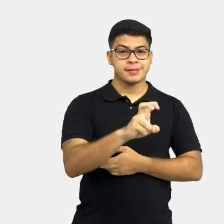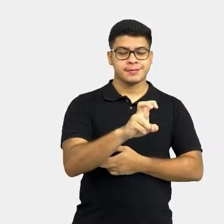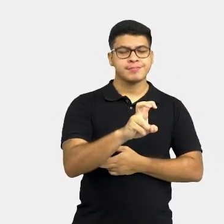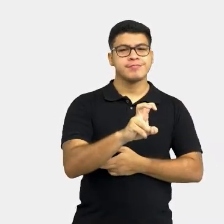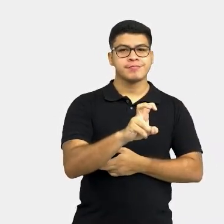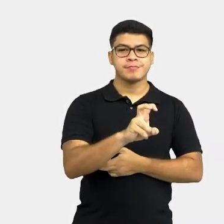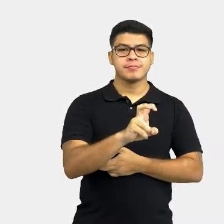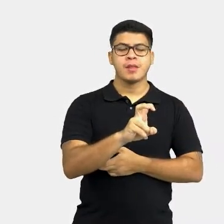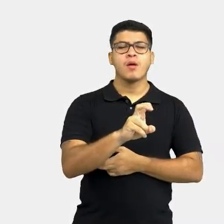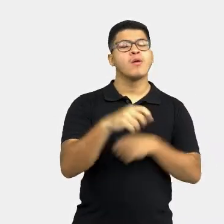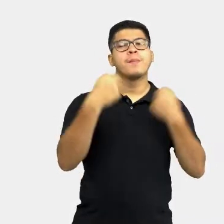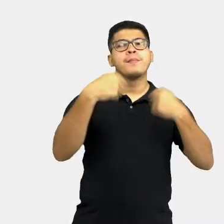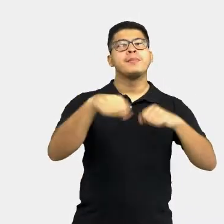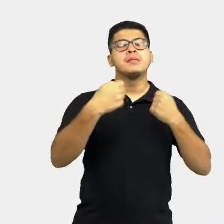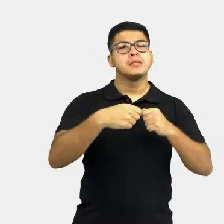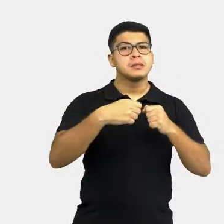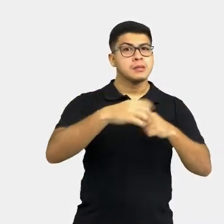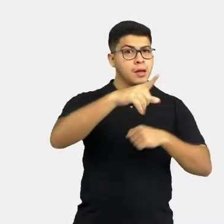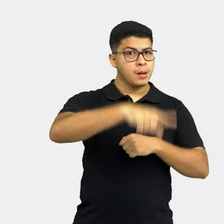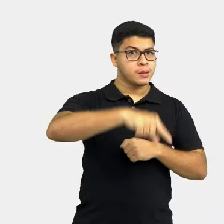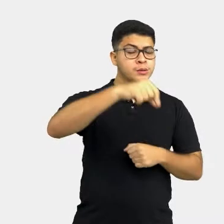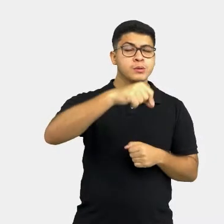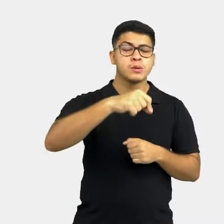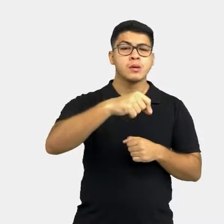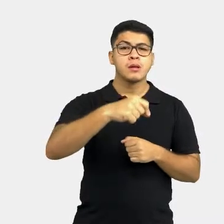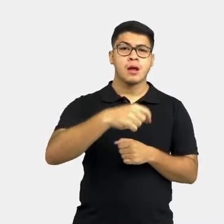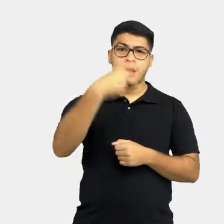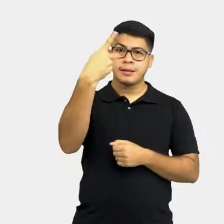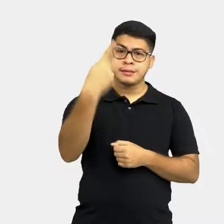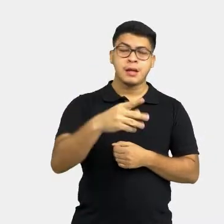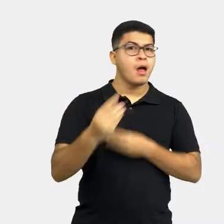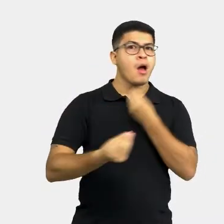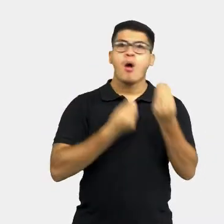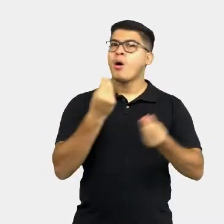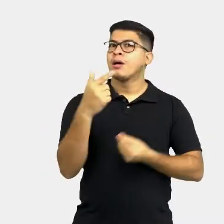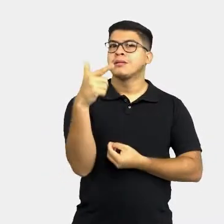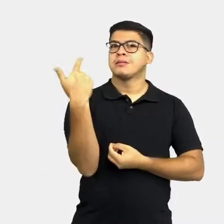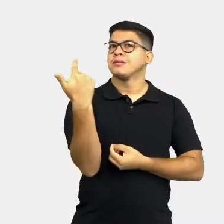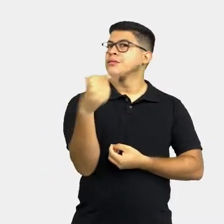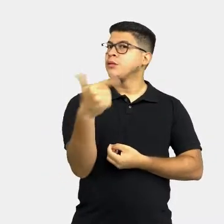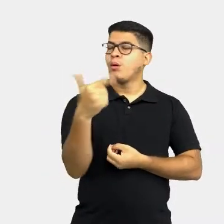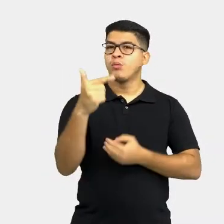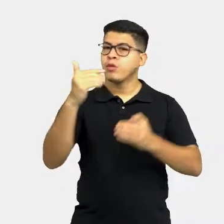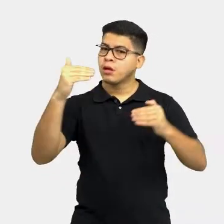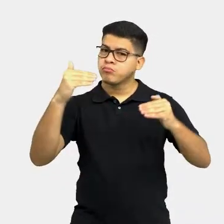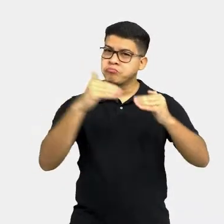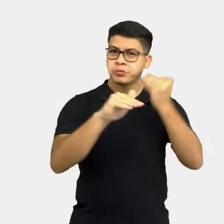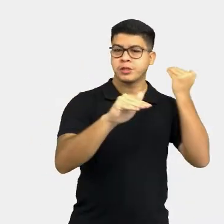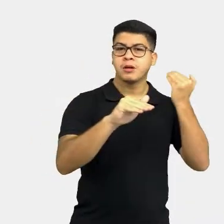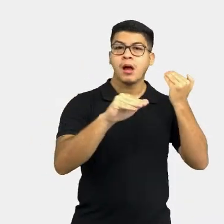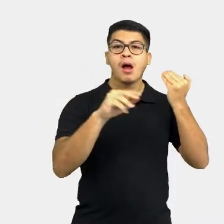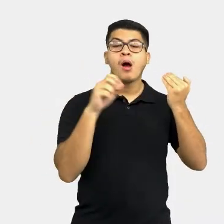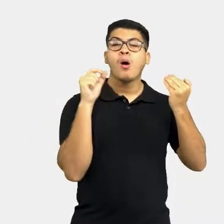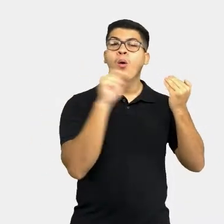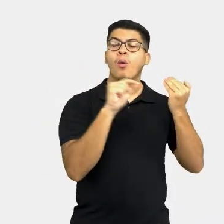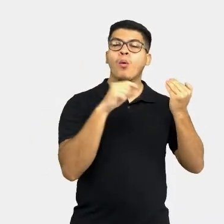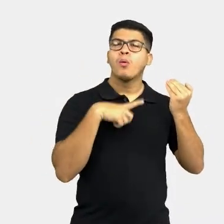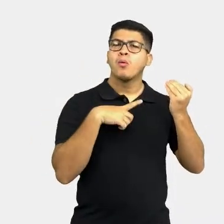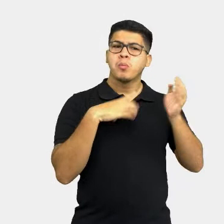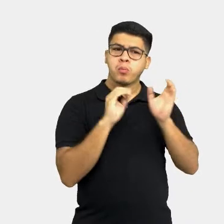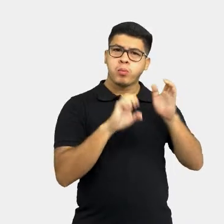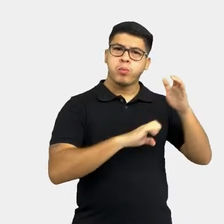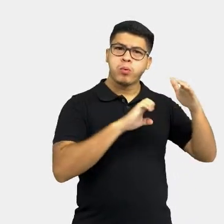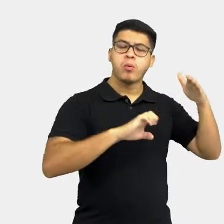Você deve marcar, pessoal, você deveria marcar a alternativa que não está relacionada com as